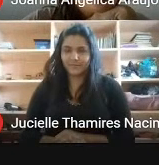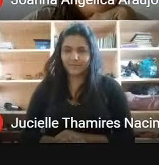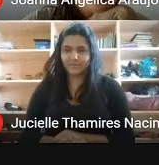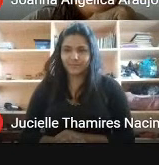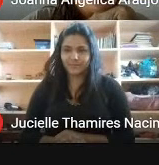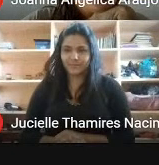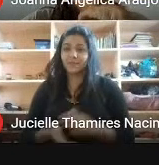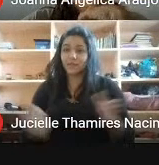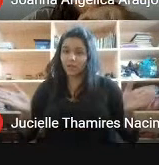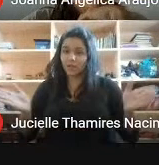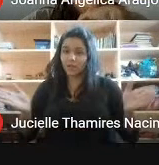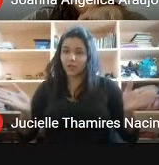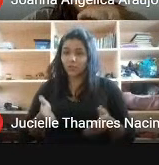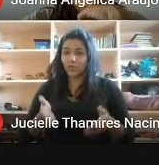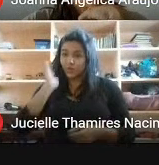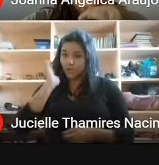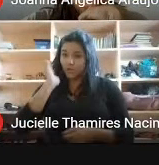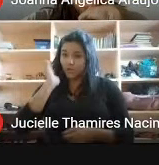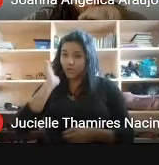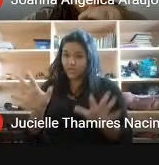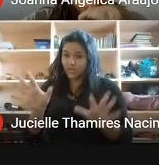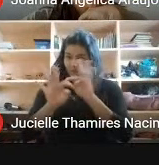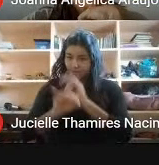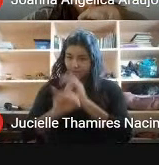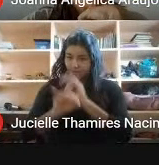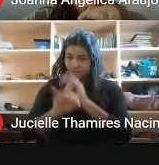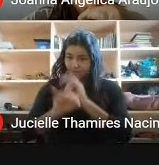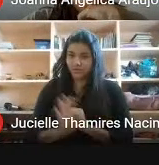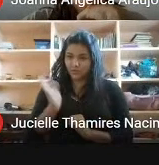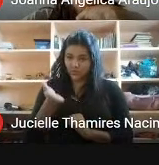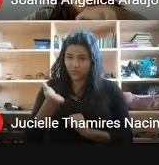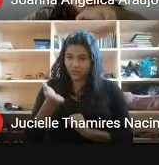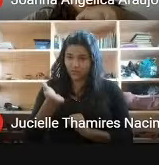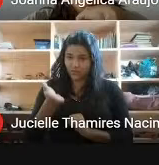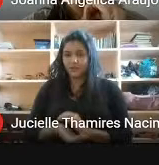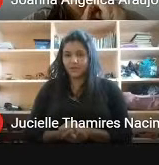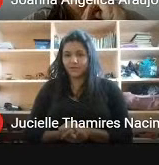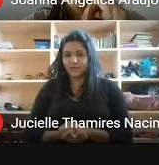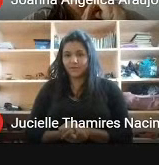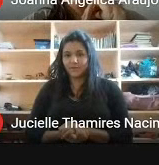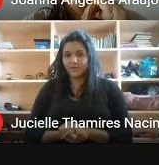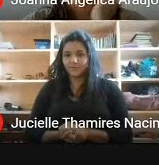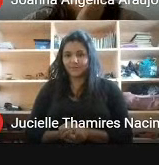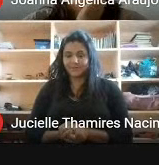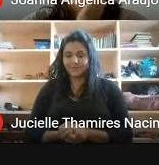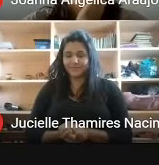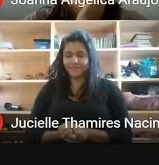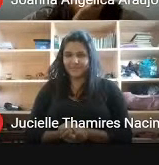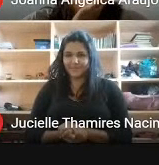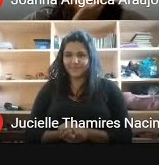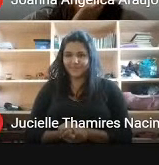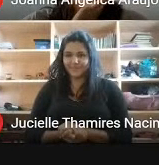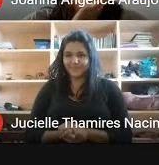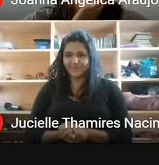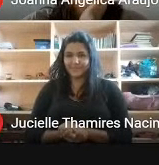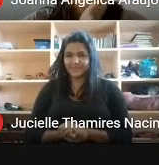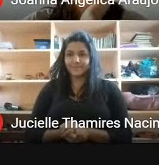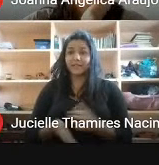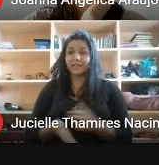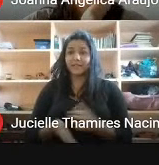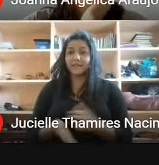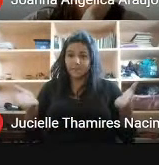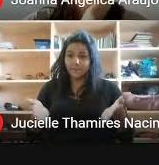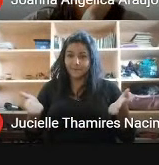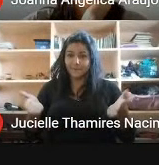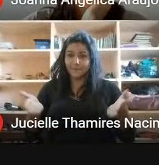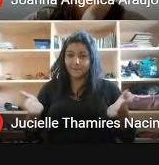né? Me foi dito aqui que era até umas 3h30, e nós estamos prestes a viver